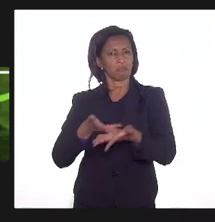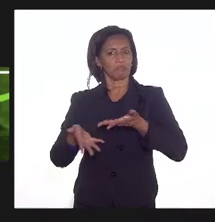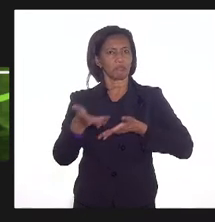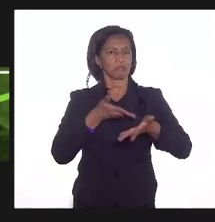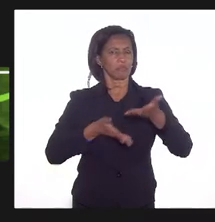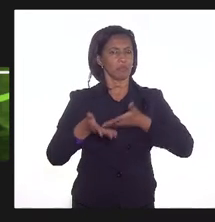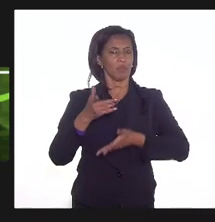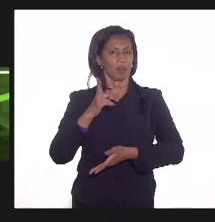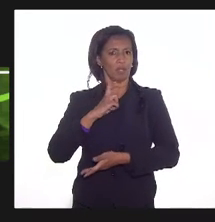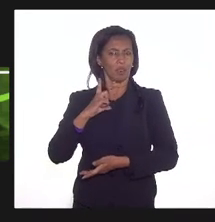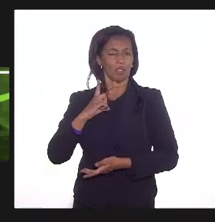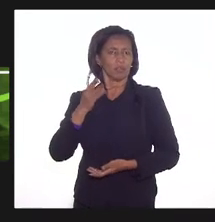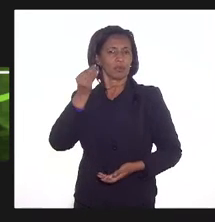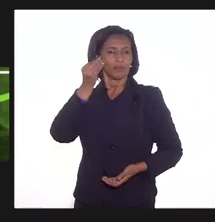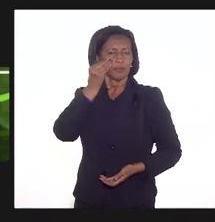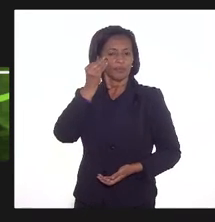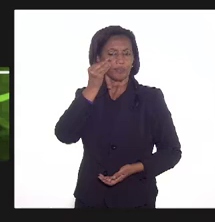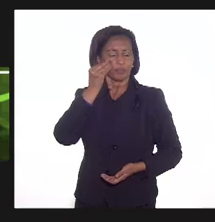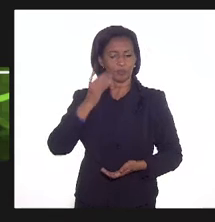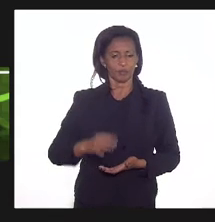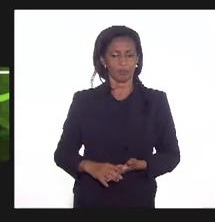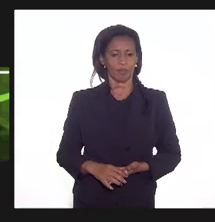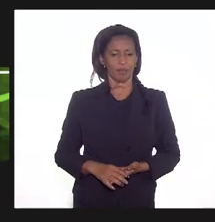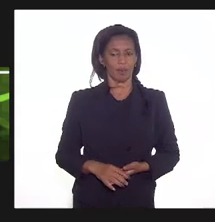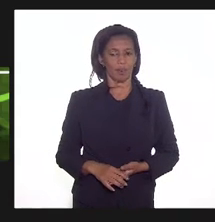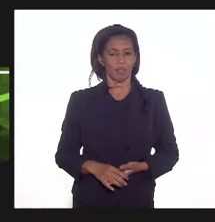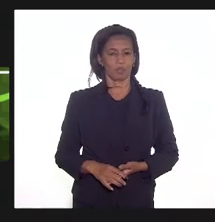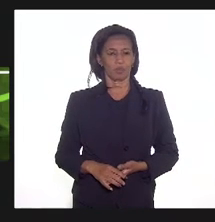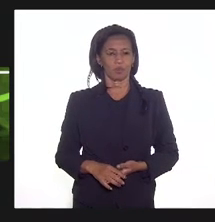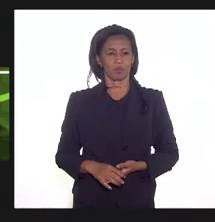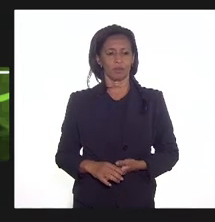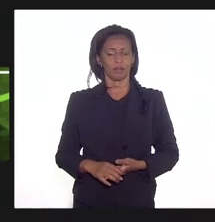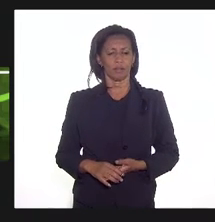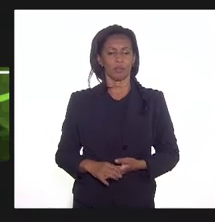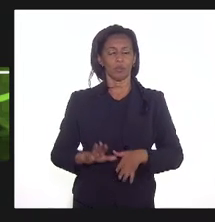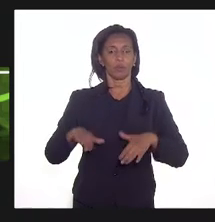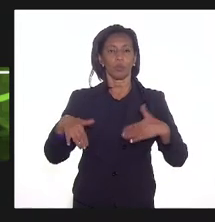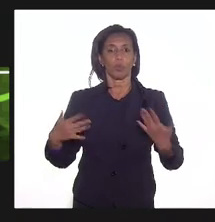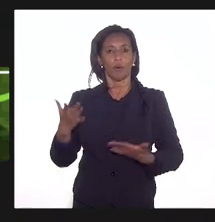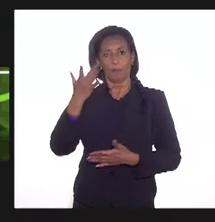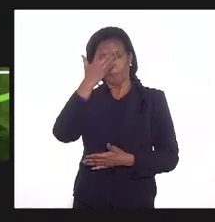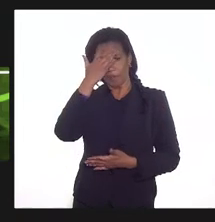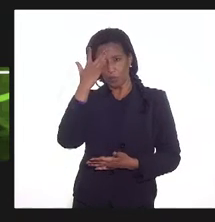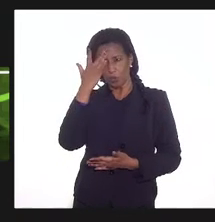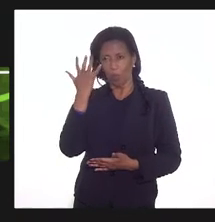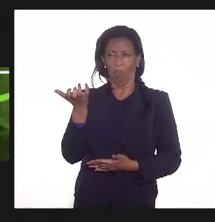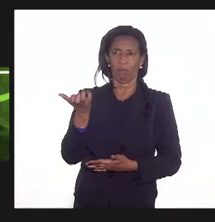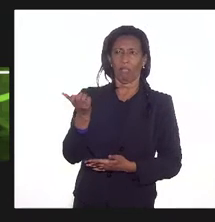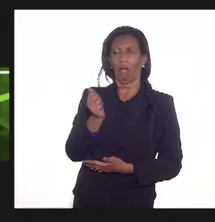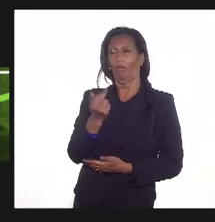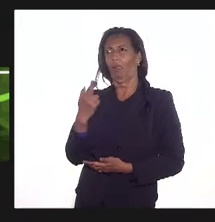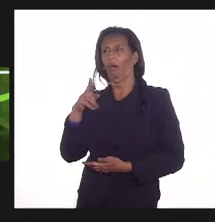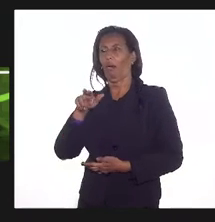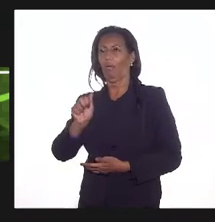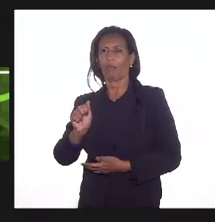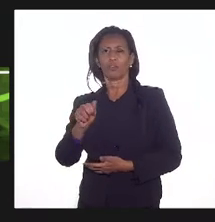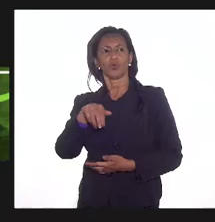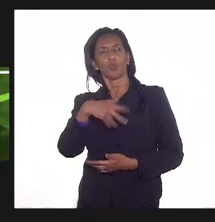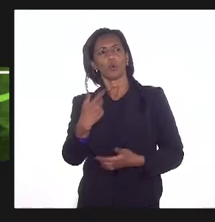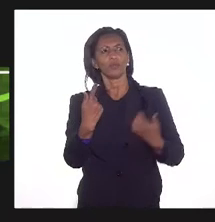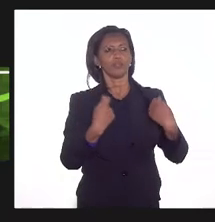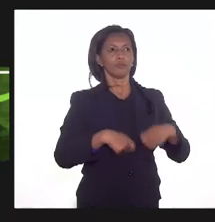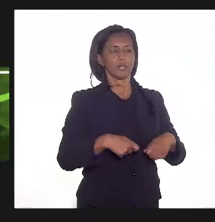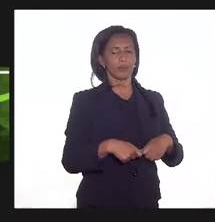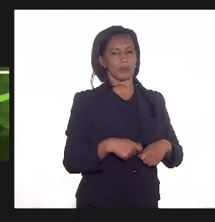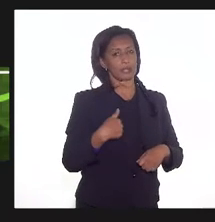puderam ter esse tipo de experiência é o quanto as pessoas querem a arte o quanto as pessoas precisam né eu costumo